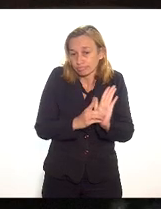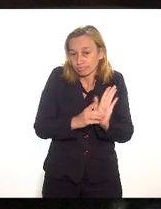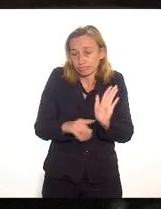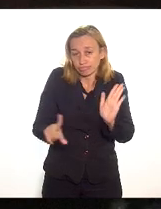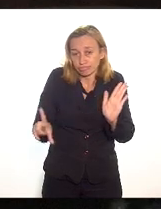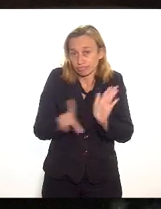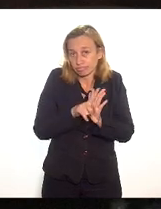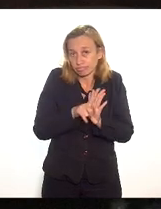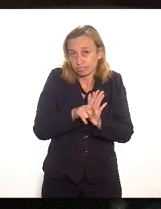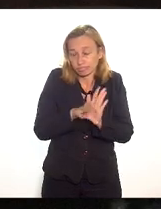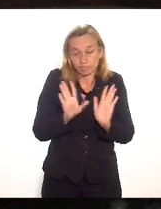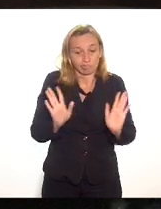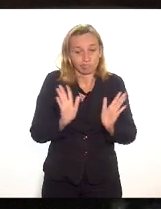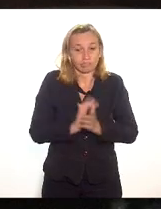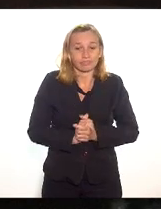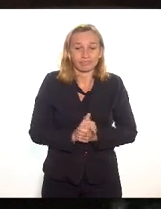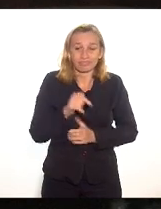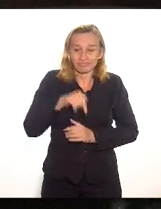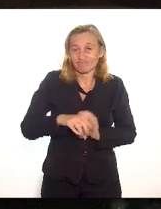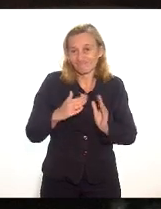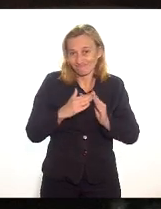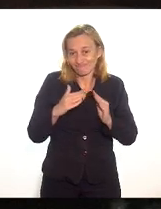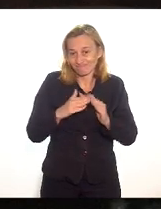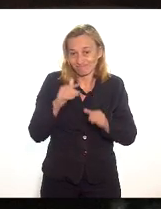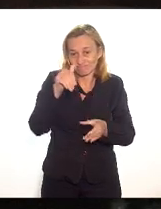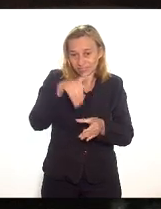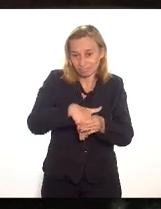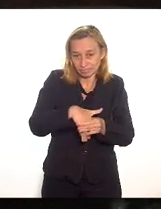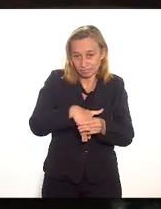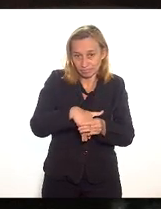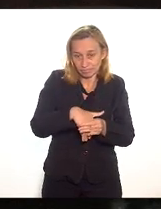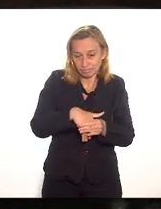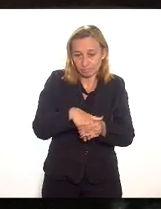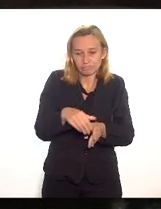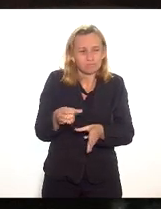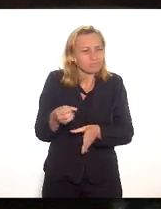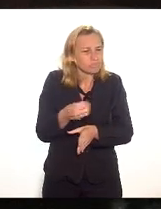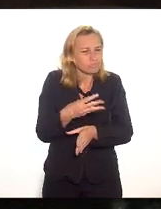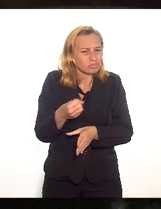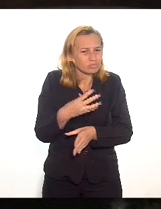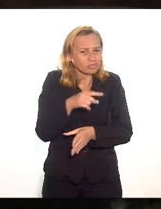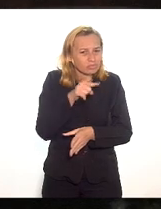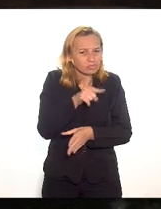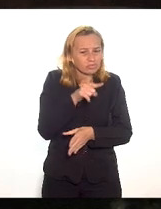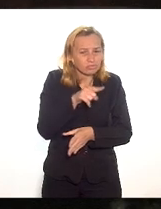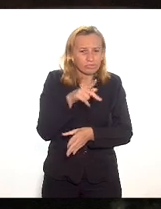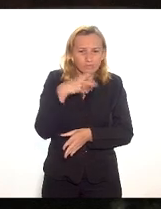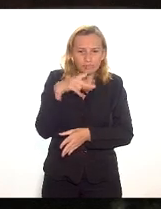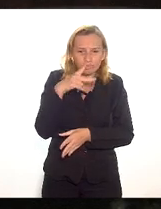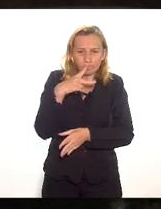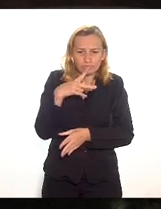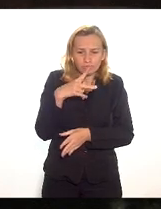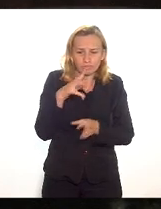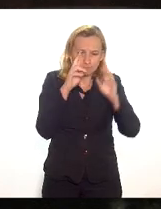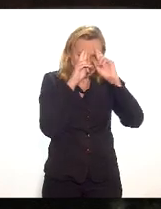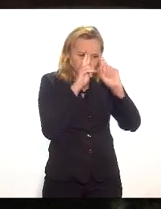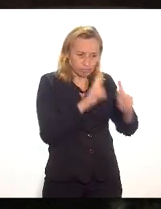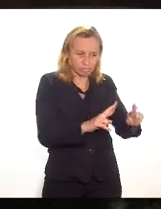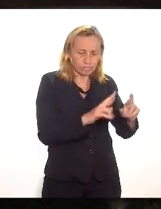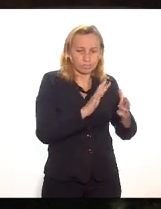legislativo. Essa casa votou recentemente, tanto se falou aqui de